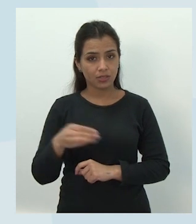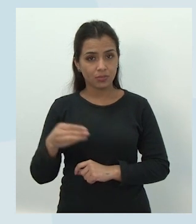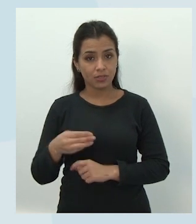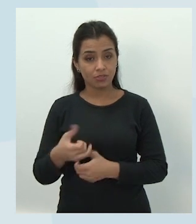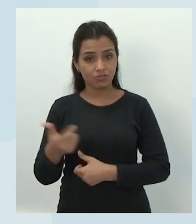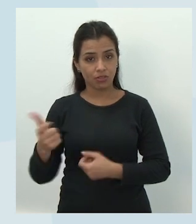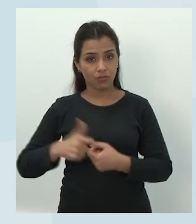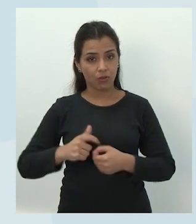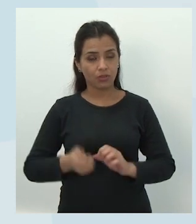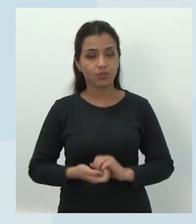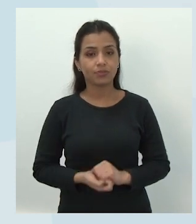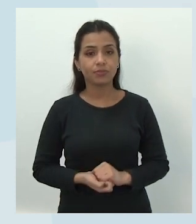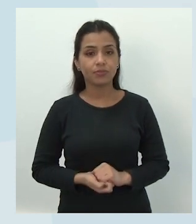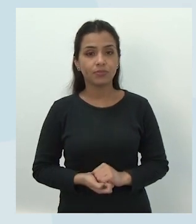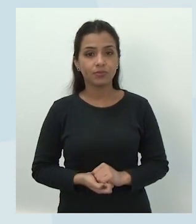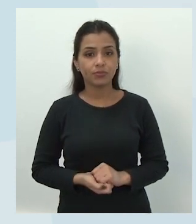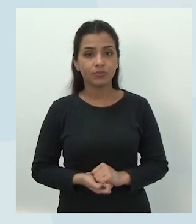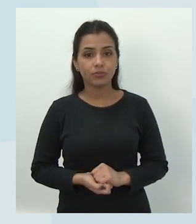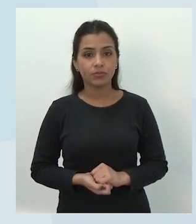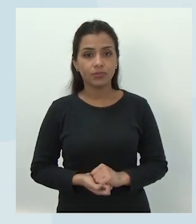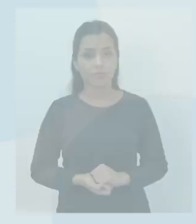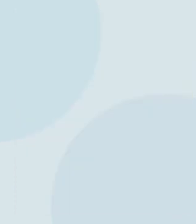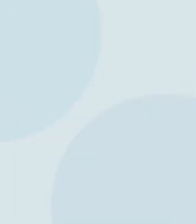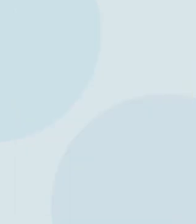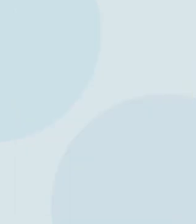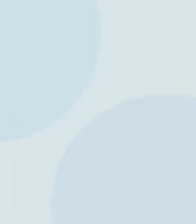gente volta já.